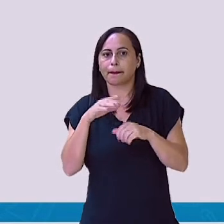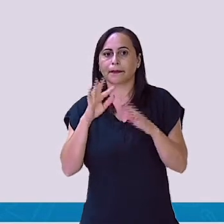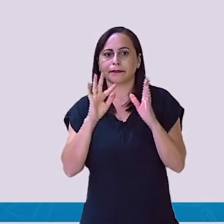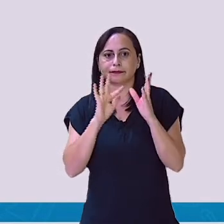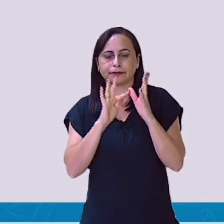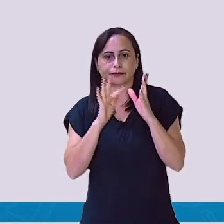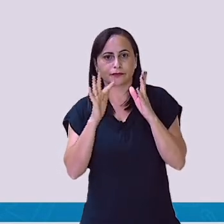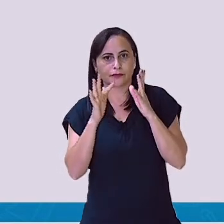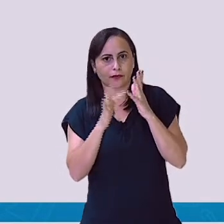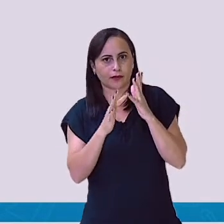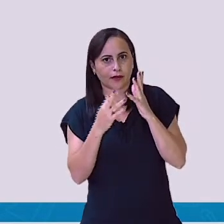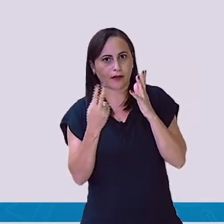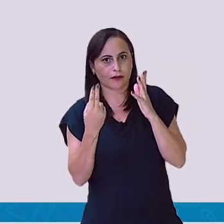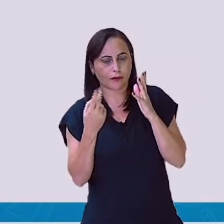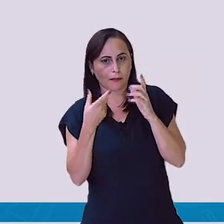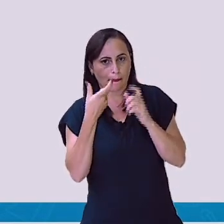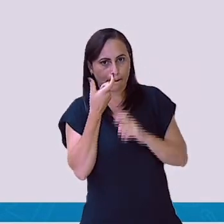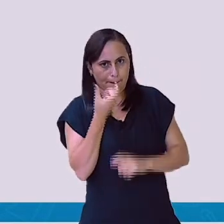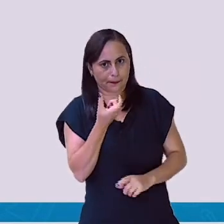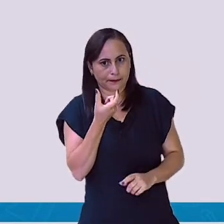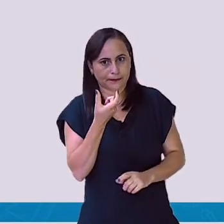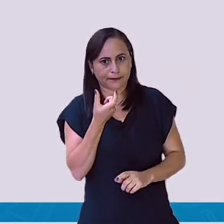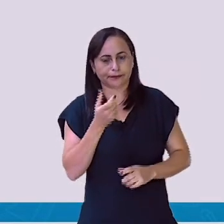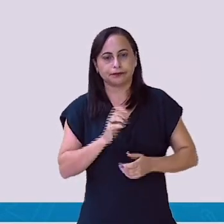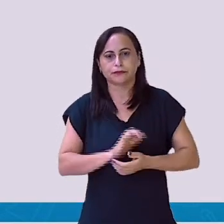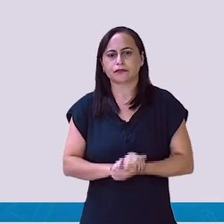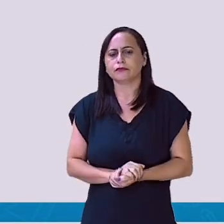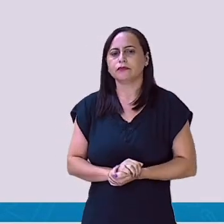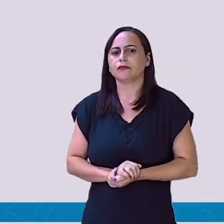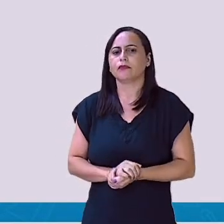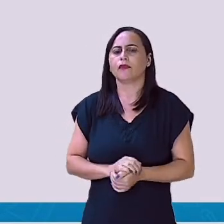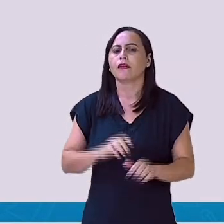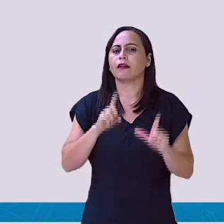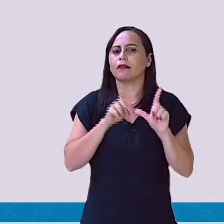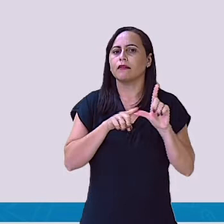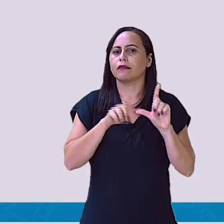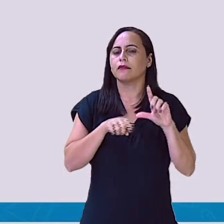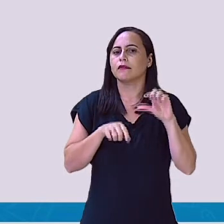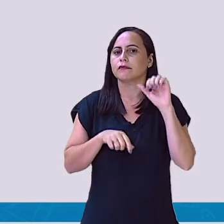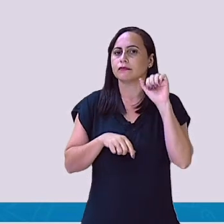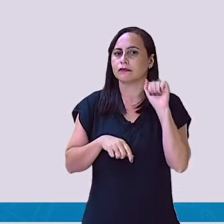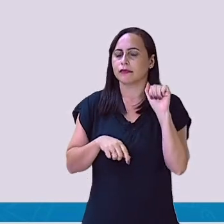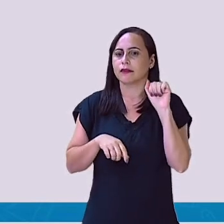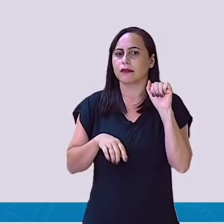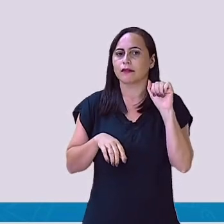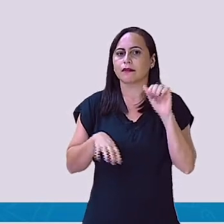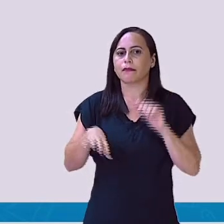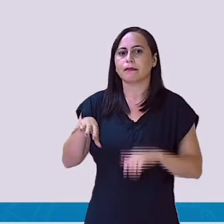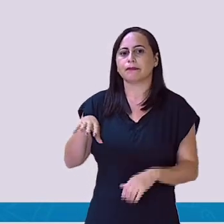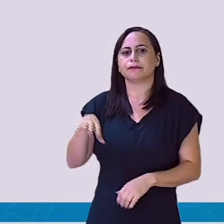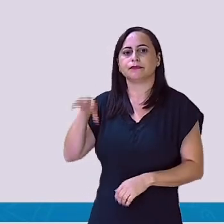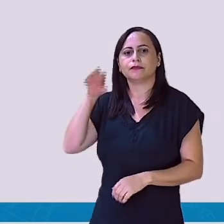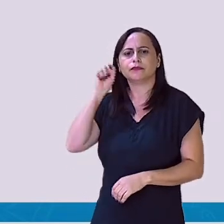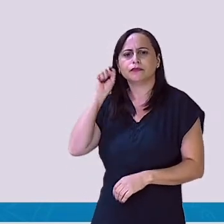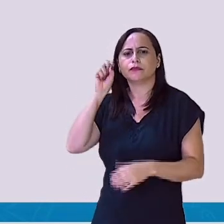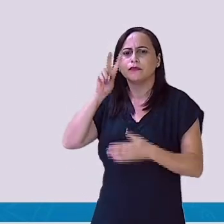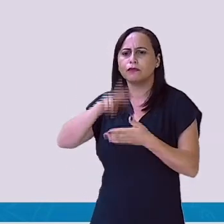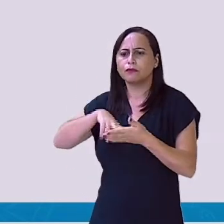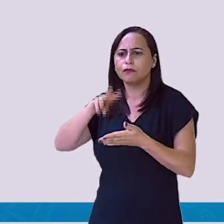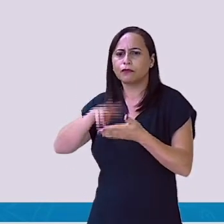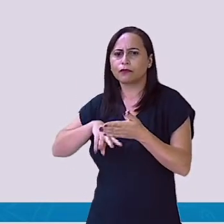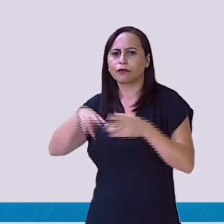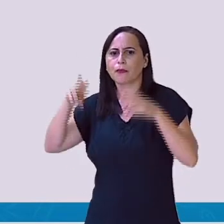mesma palavra. Letra A. Ouvindo, leitura,